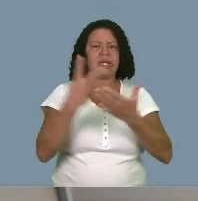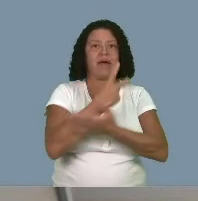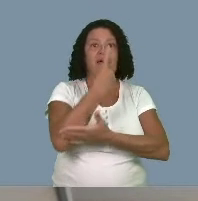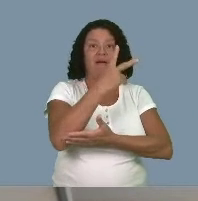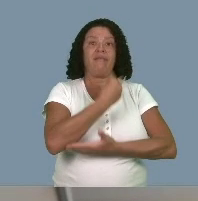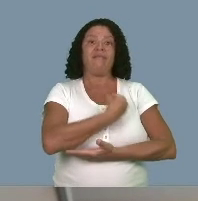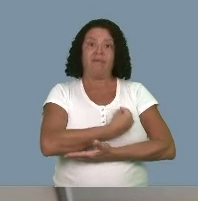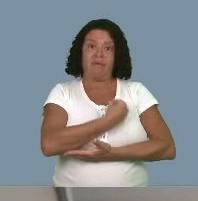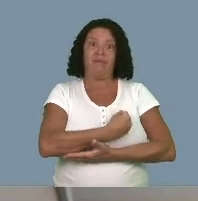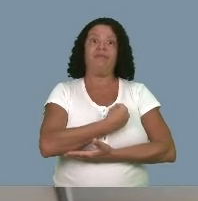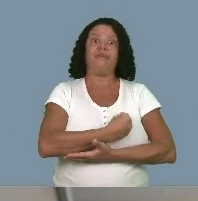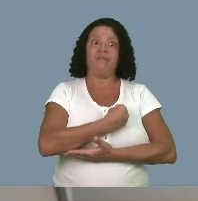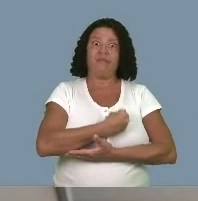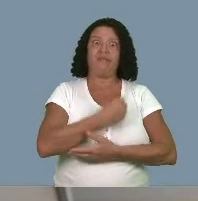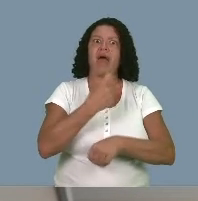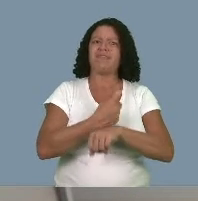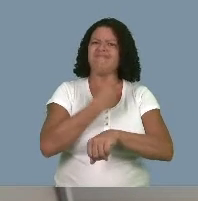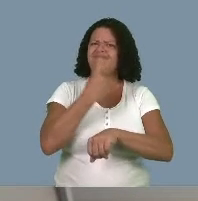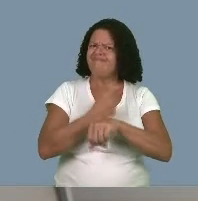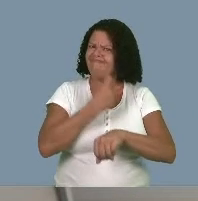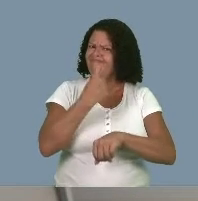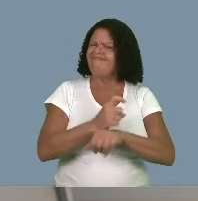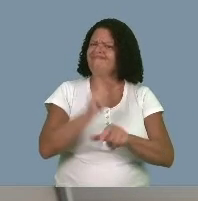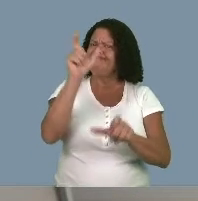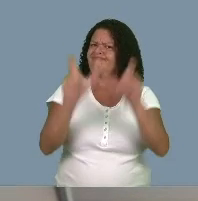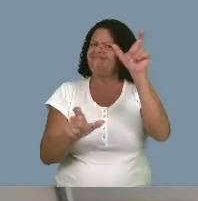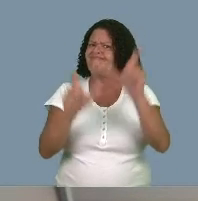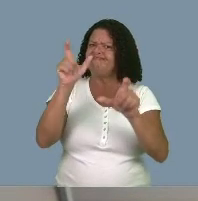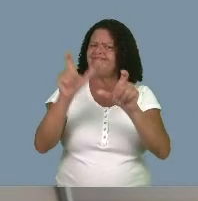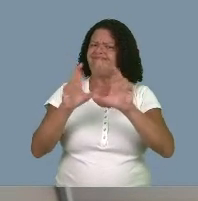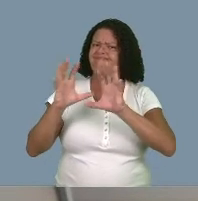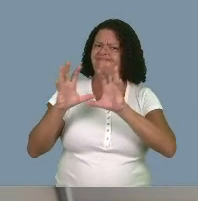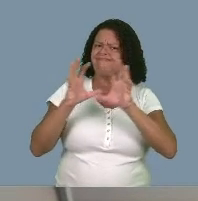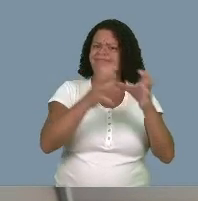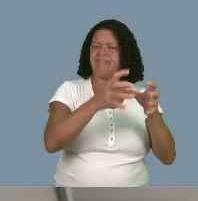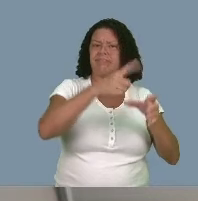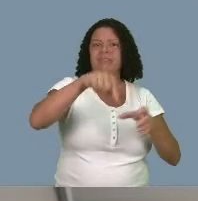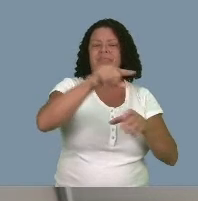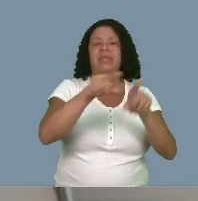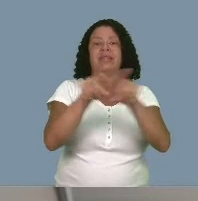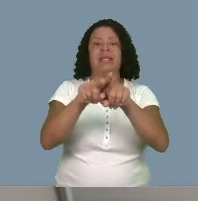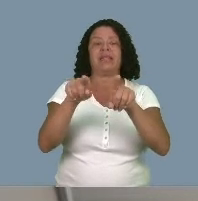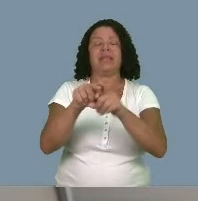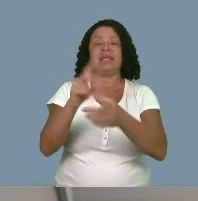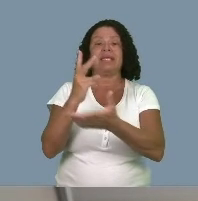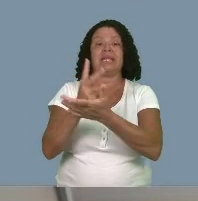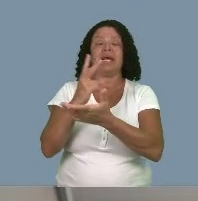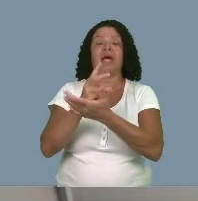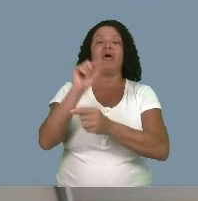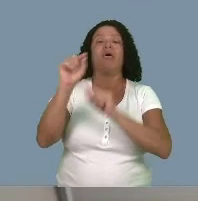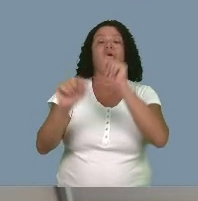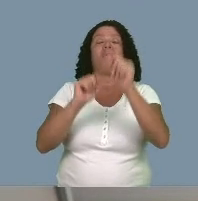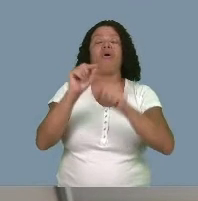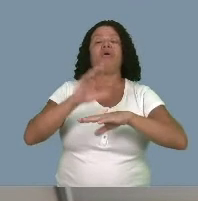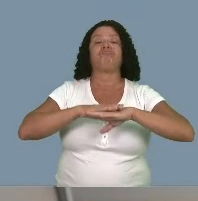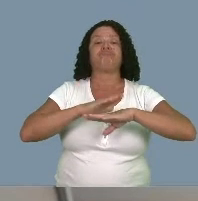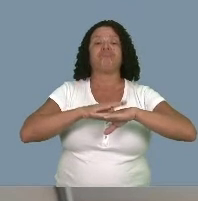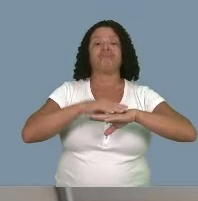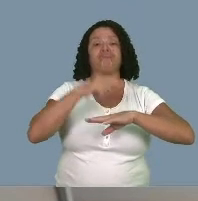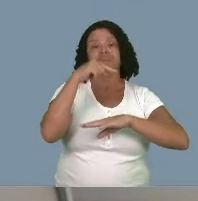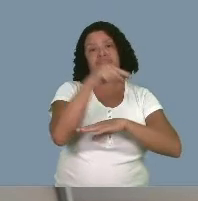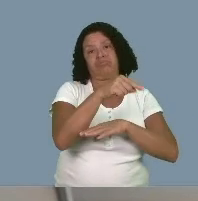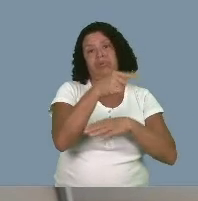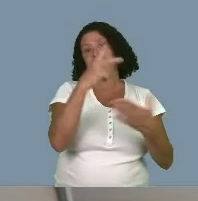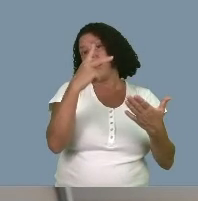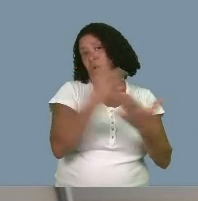na rebeldia desvairada que os domina e nos resgates inadiáveis a que estão sendo